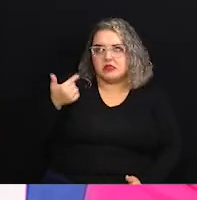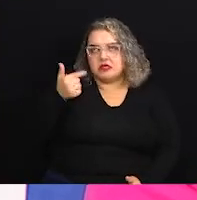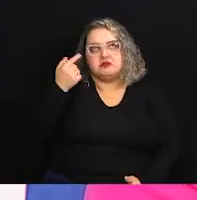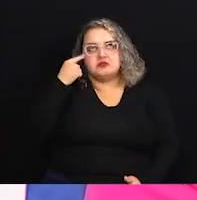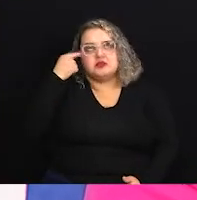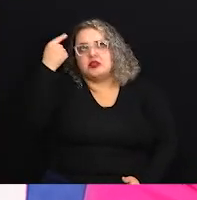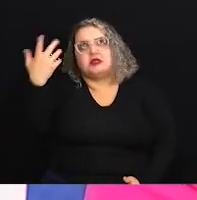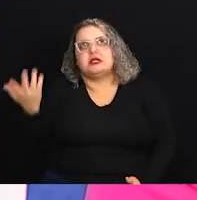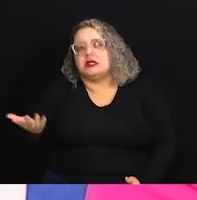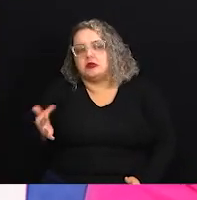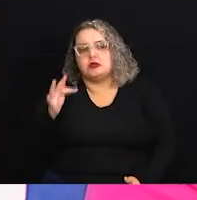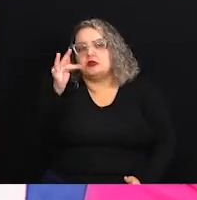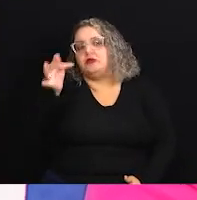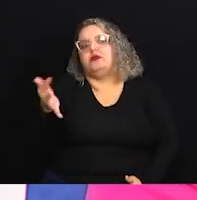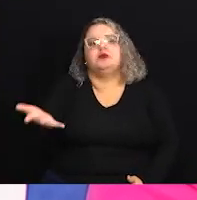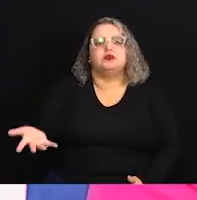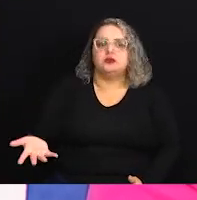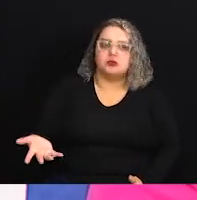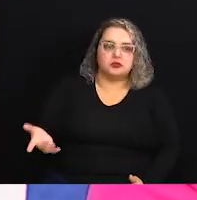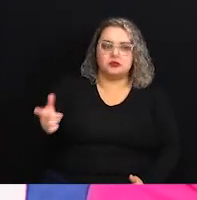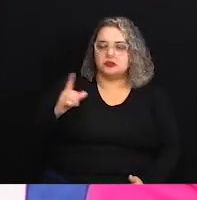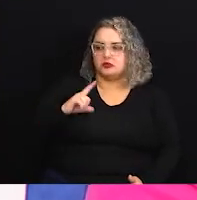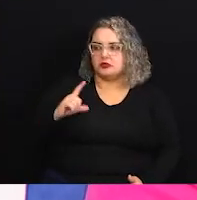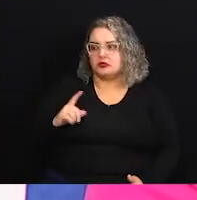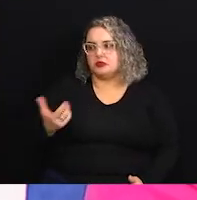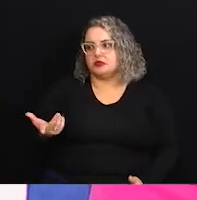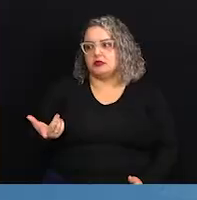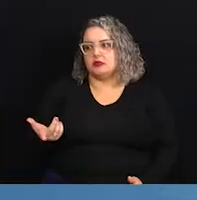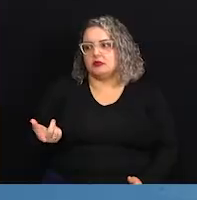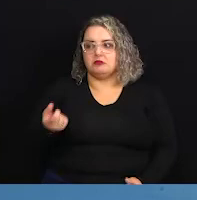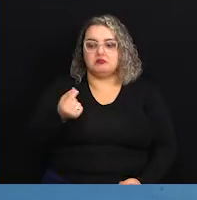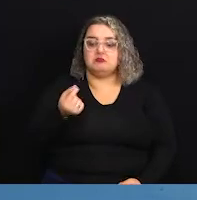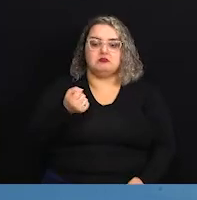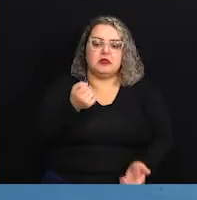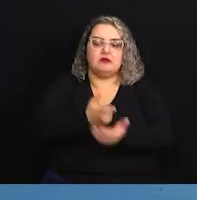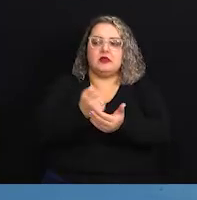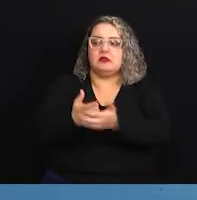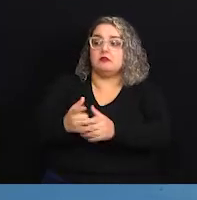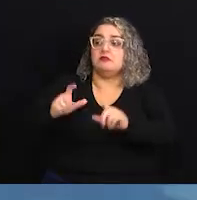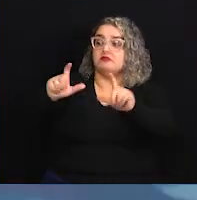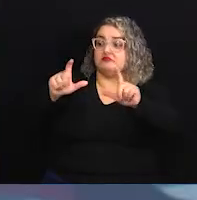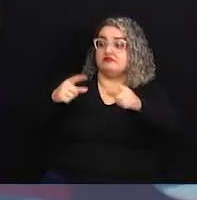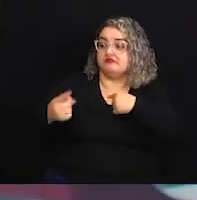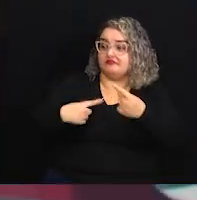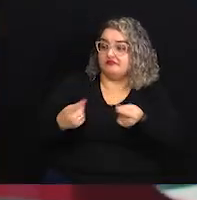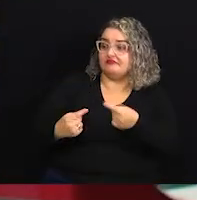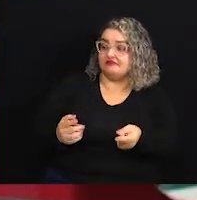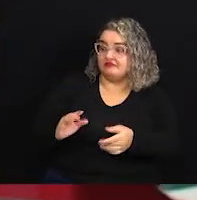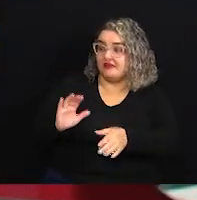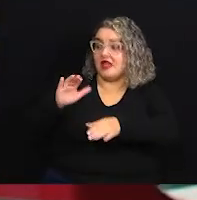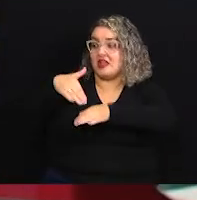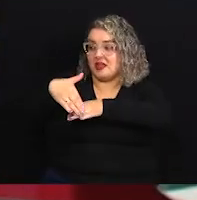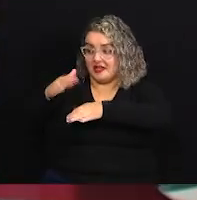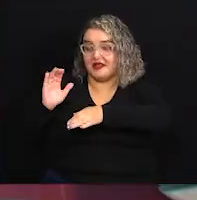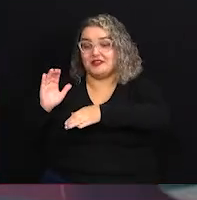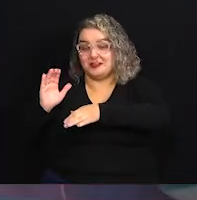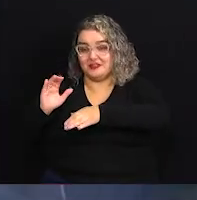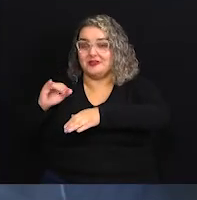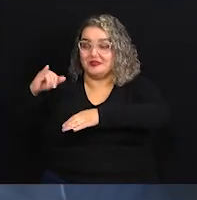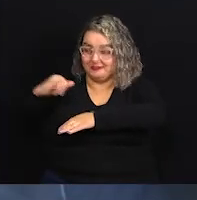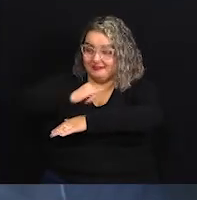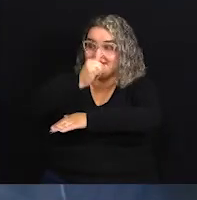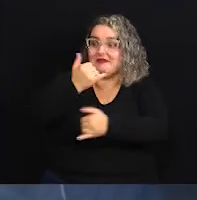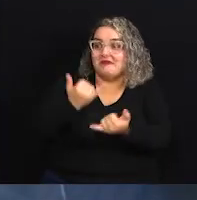no futuro aquilo iria virar meu ganha-pão. Placas de trânsito, bagageiro de avião, partes